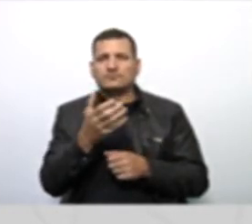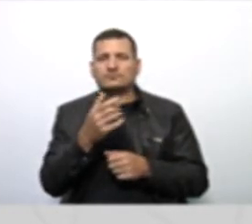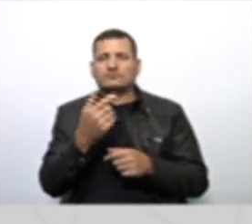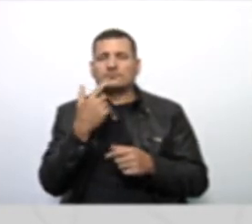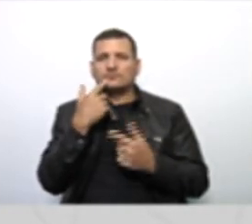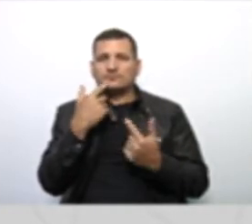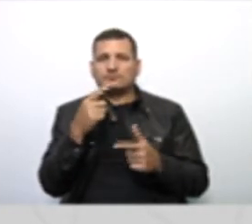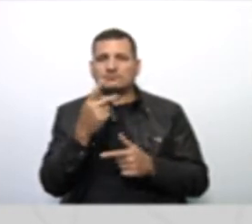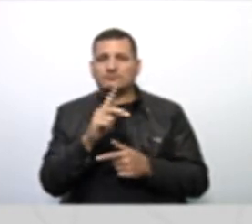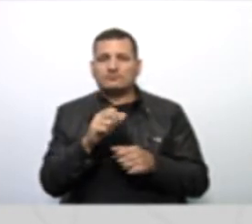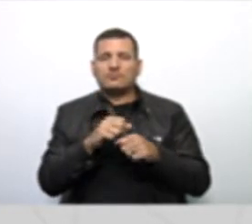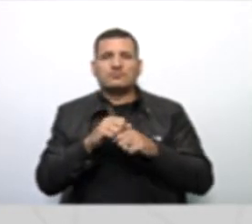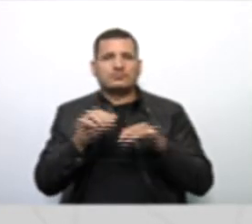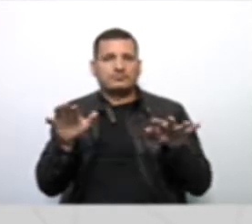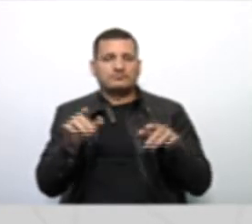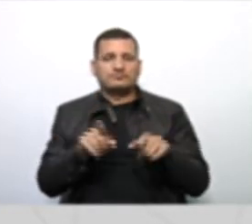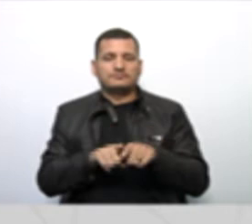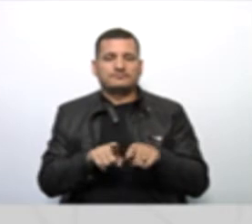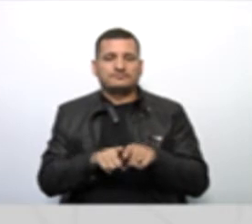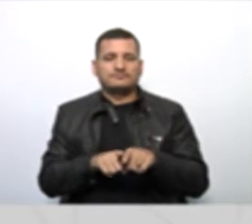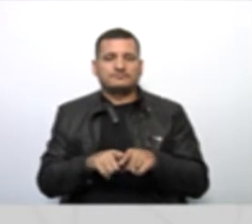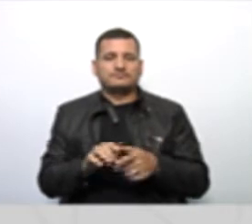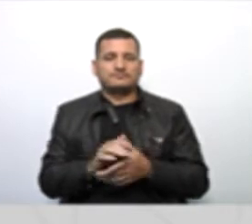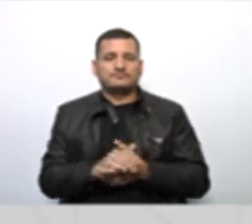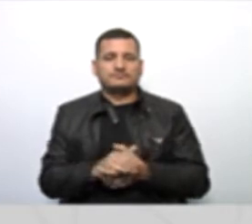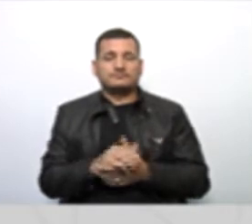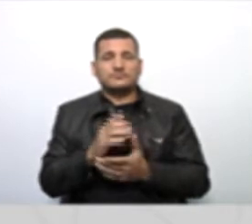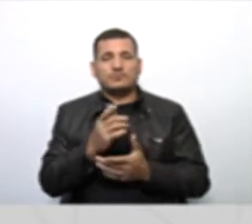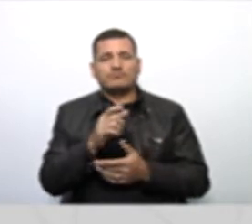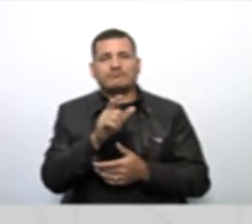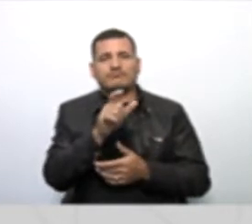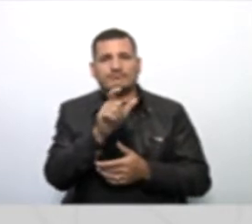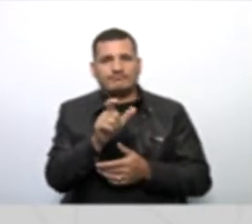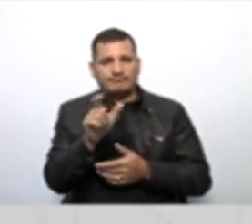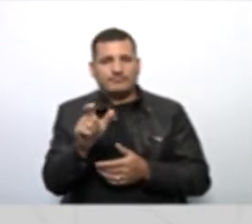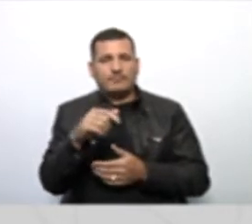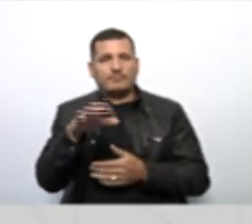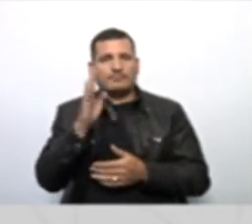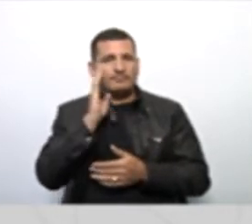deles. Então esses aqui, ó, são os mais principais, tá bom?